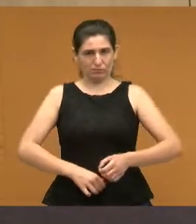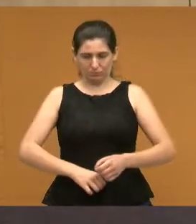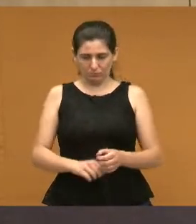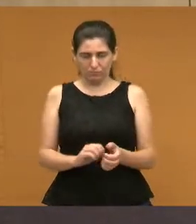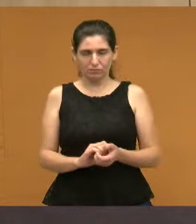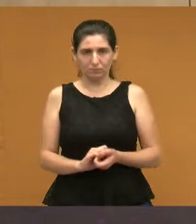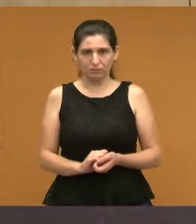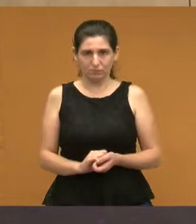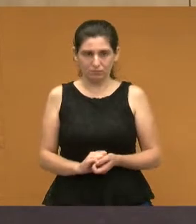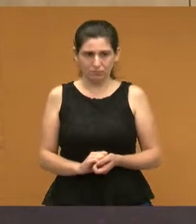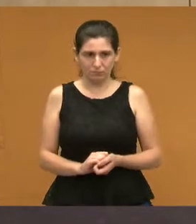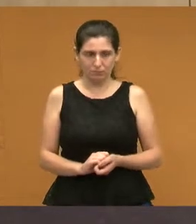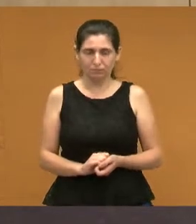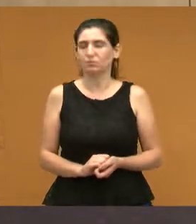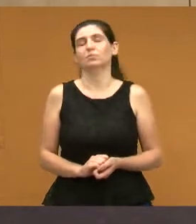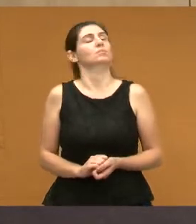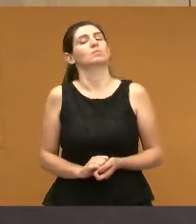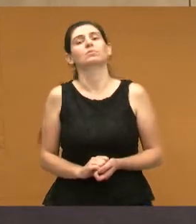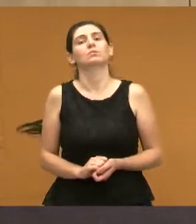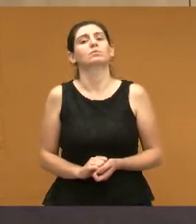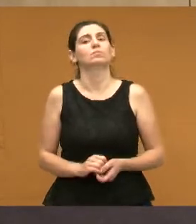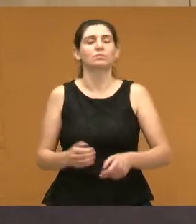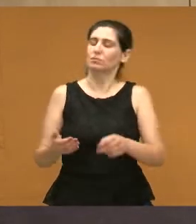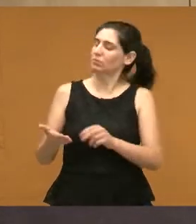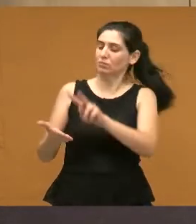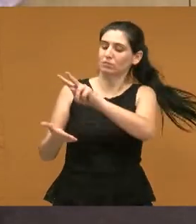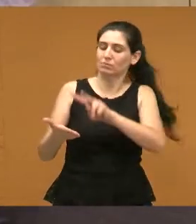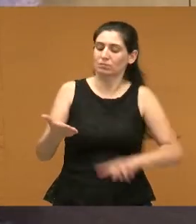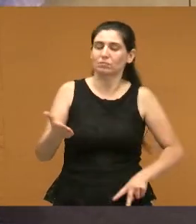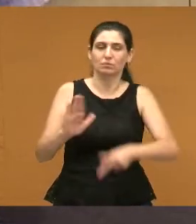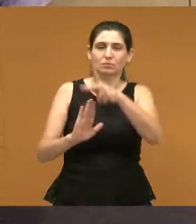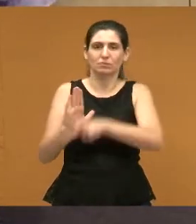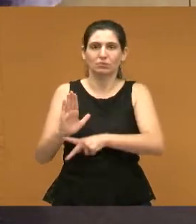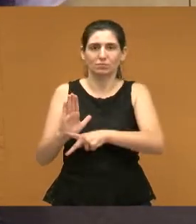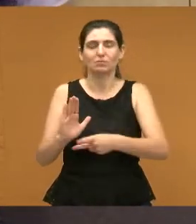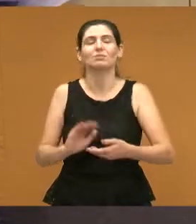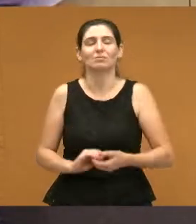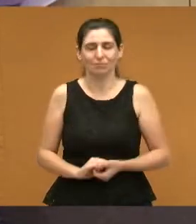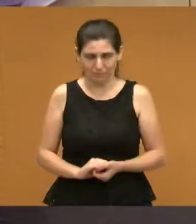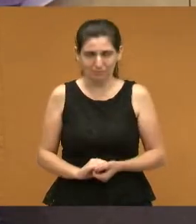Então, vamos à apresentação dos projetos.